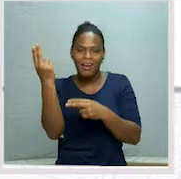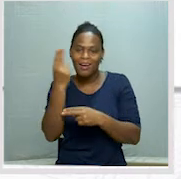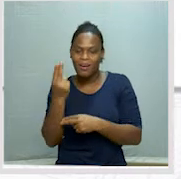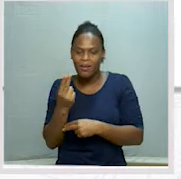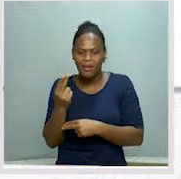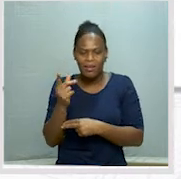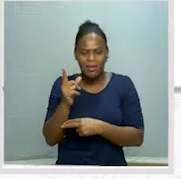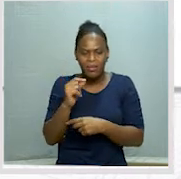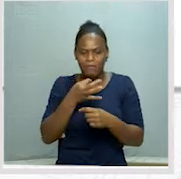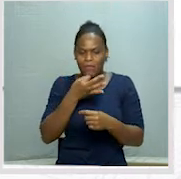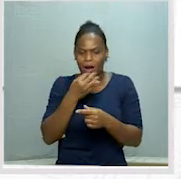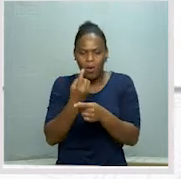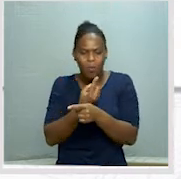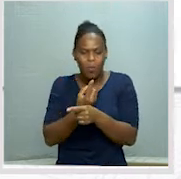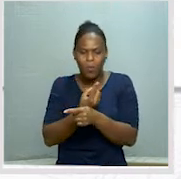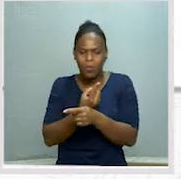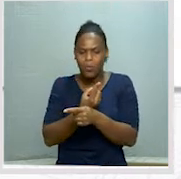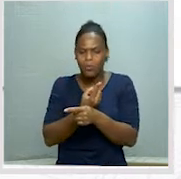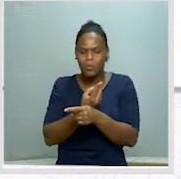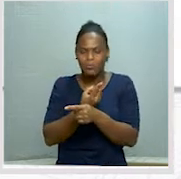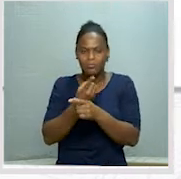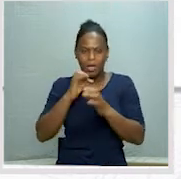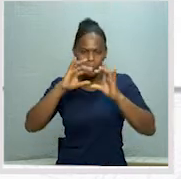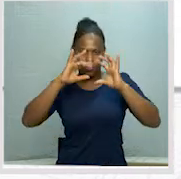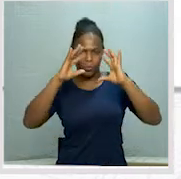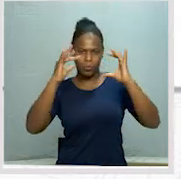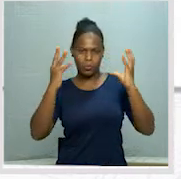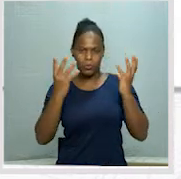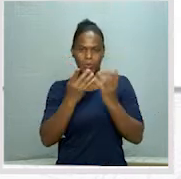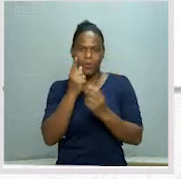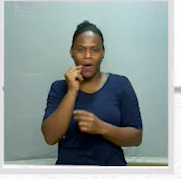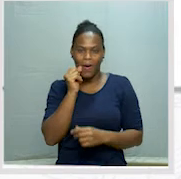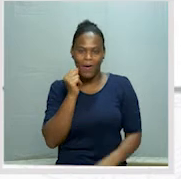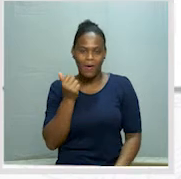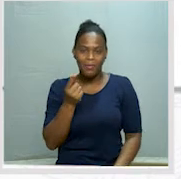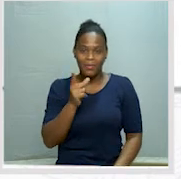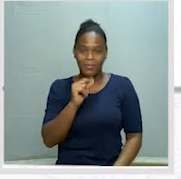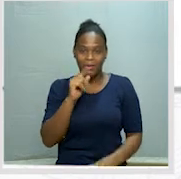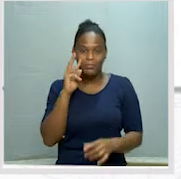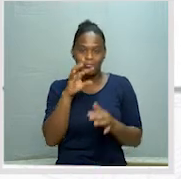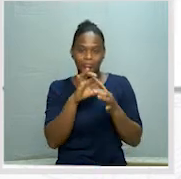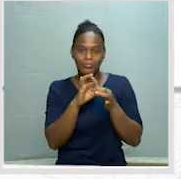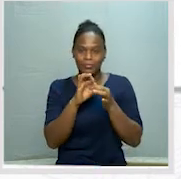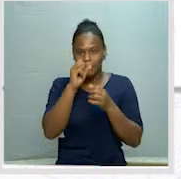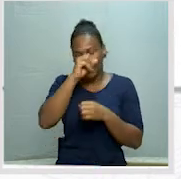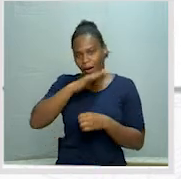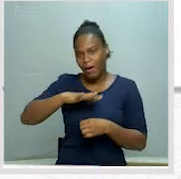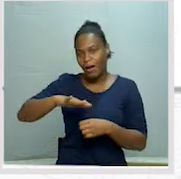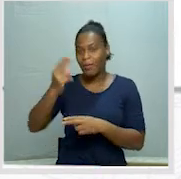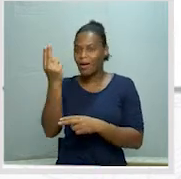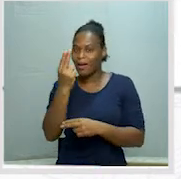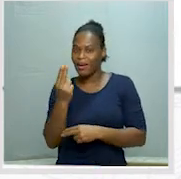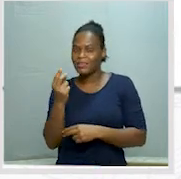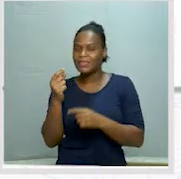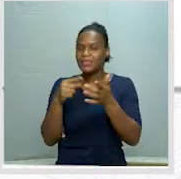outros aspectos de produção da natureza e do homem que são exteriores ao campo da arte, por exemplo, o pôr do